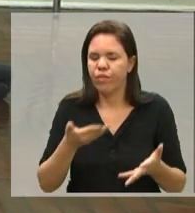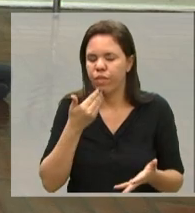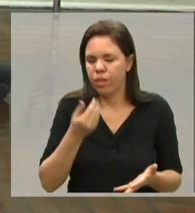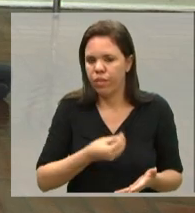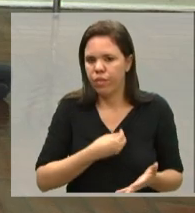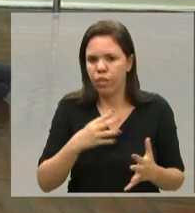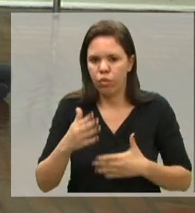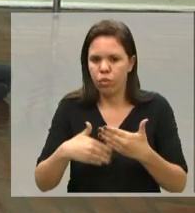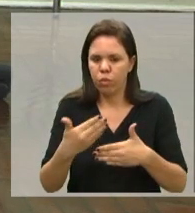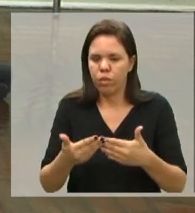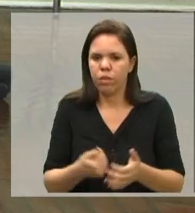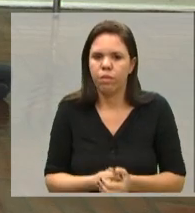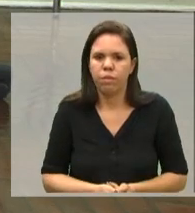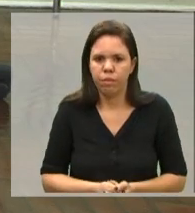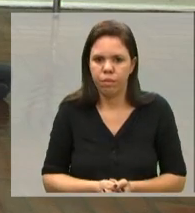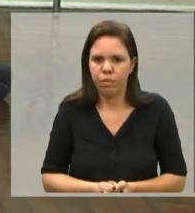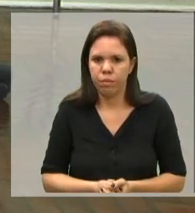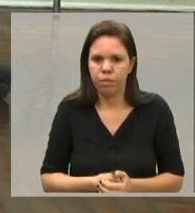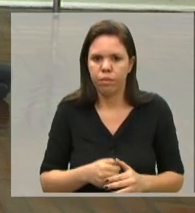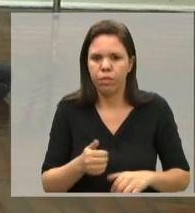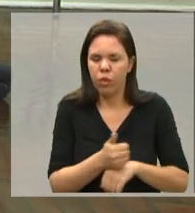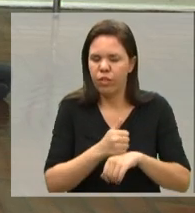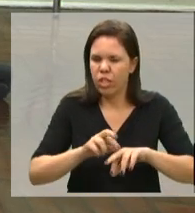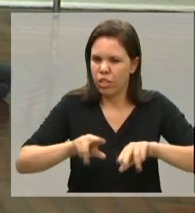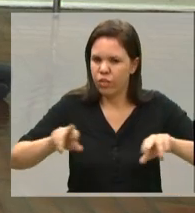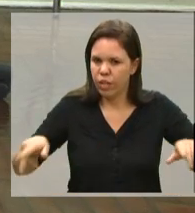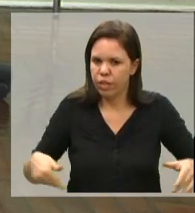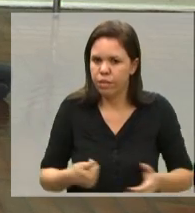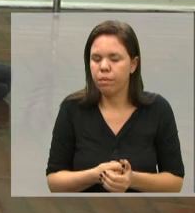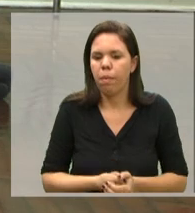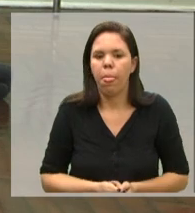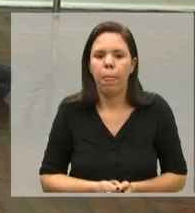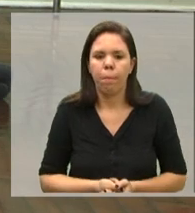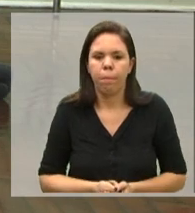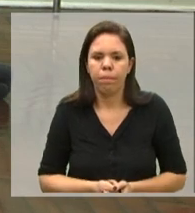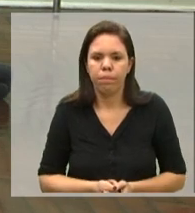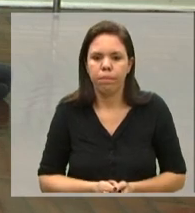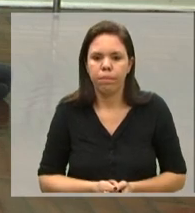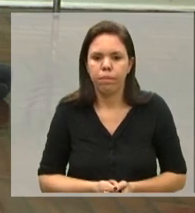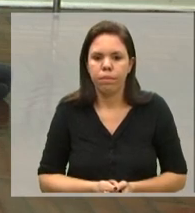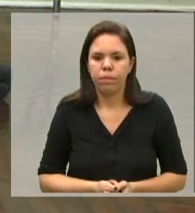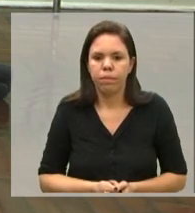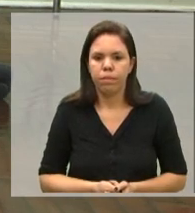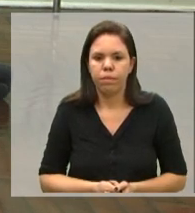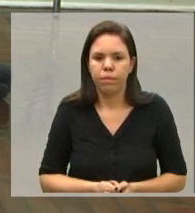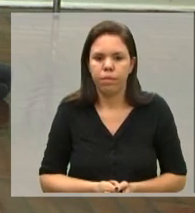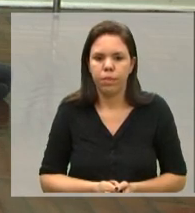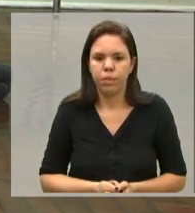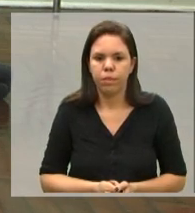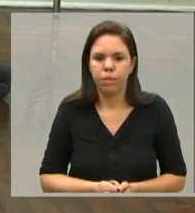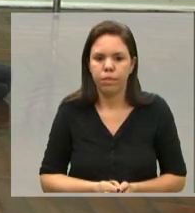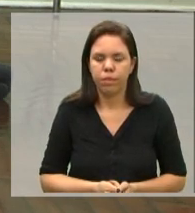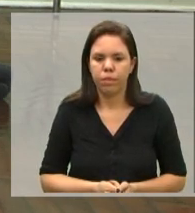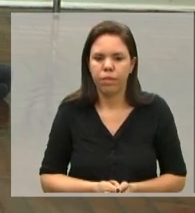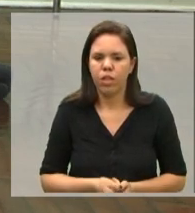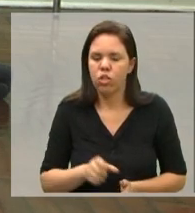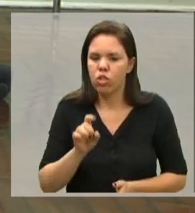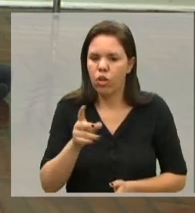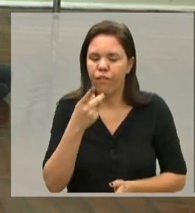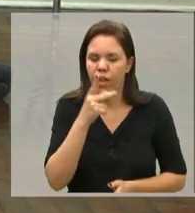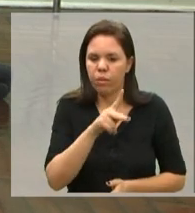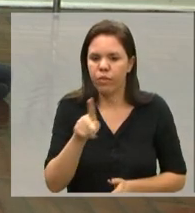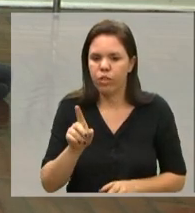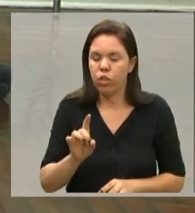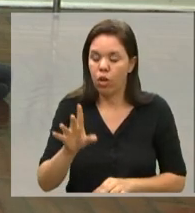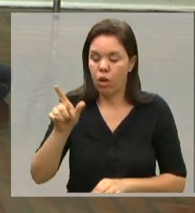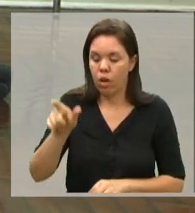mediando todo esse processo de profissões diversas, né? Não vamos falar exclusivamente das licenciaturas, mas